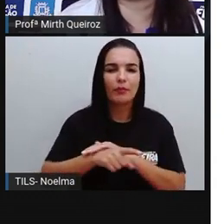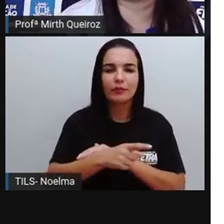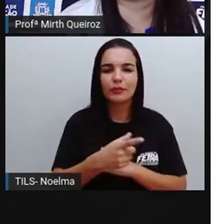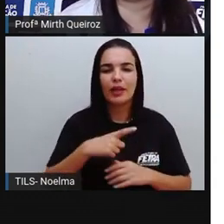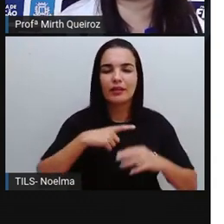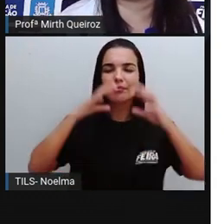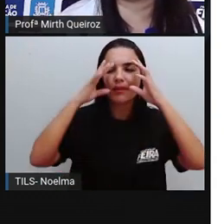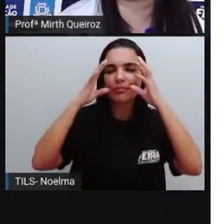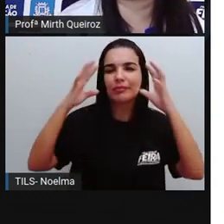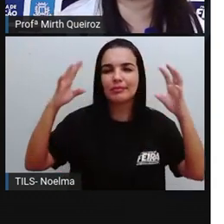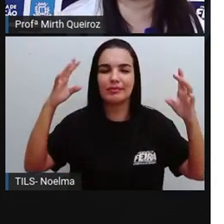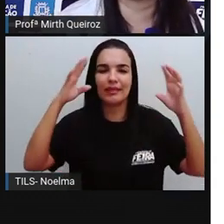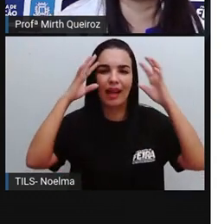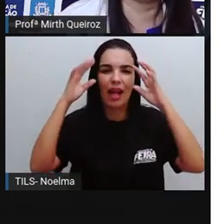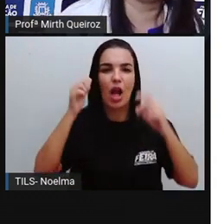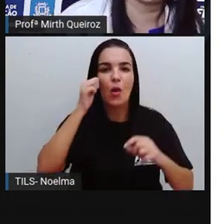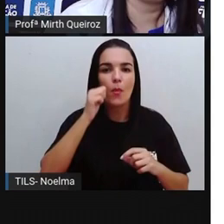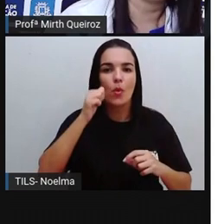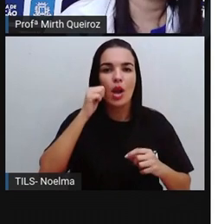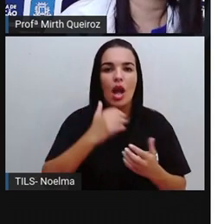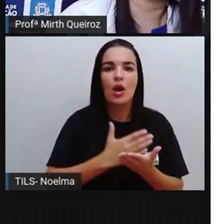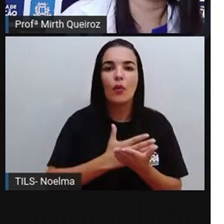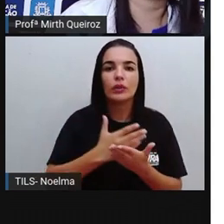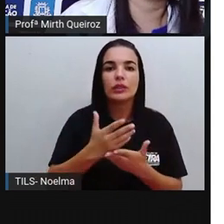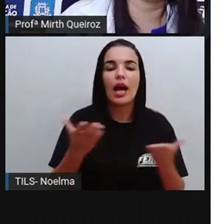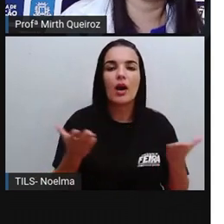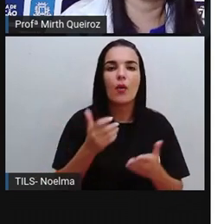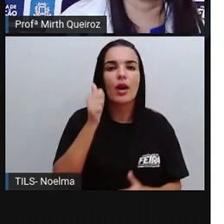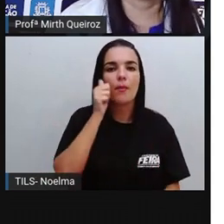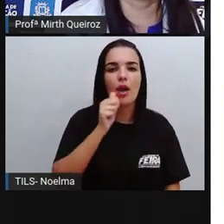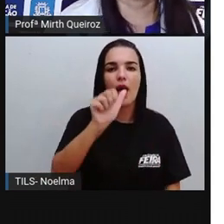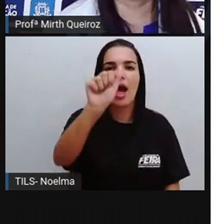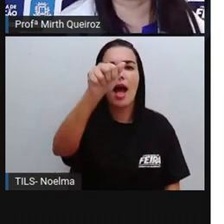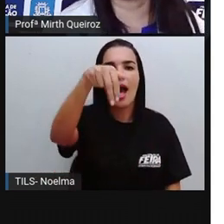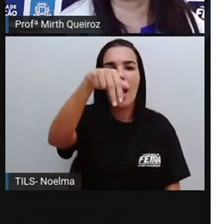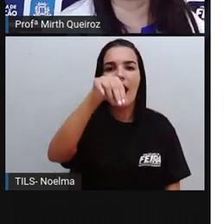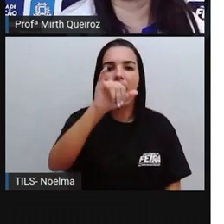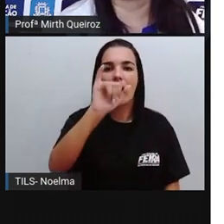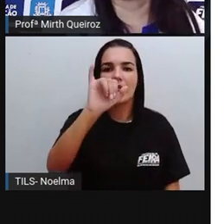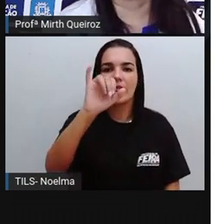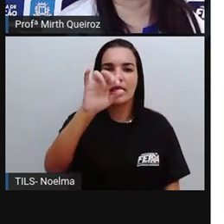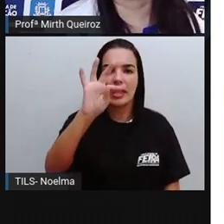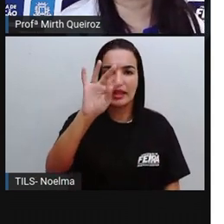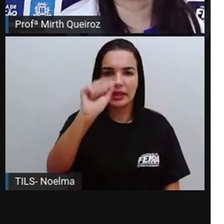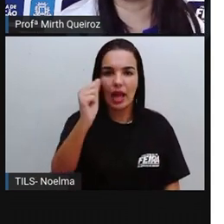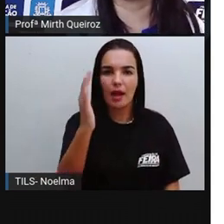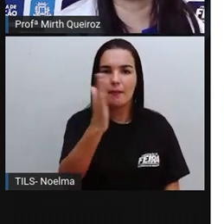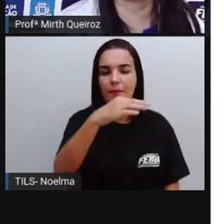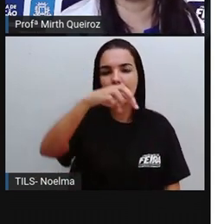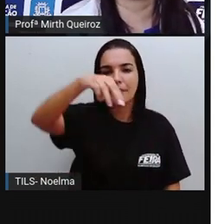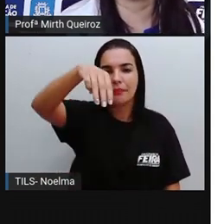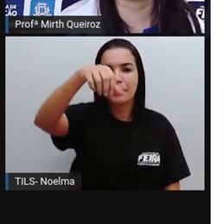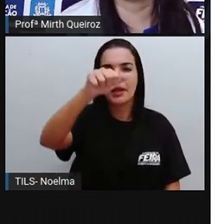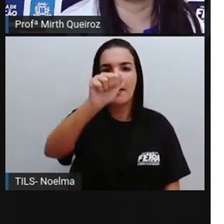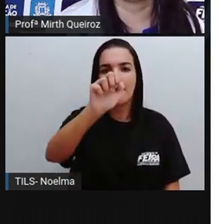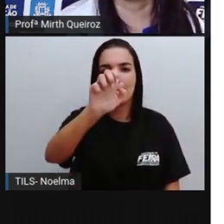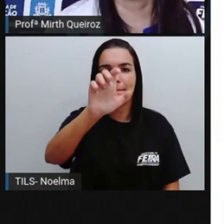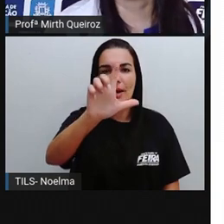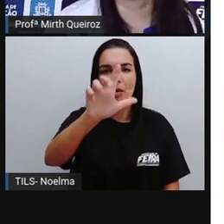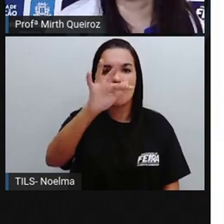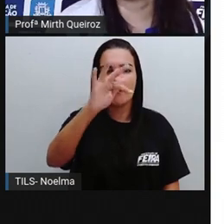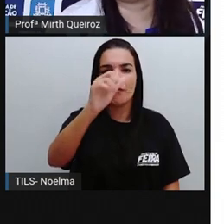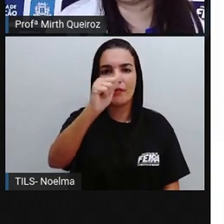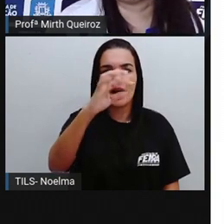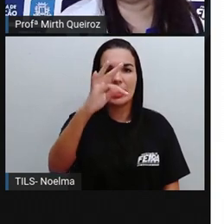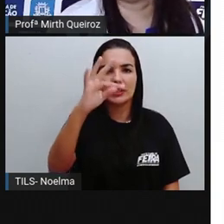frutos da nossa imaginação, que a gente não precisa pintar somente o real. E para começar, nós vamos conhecer um pouquinho aí